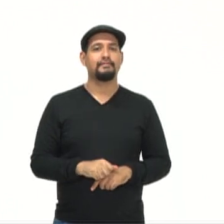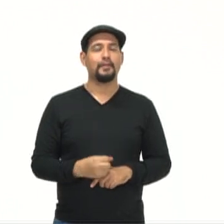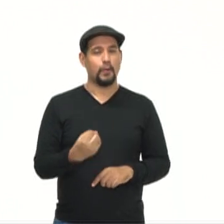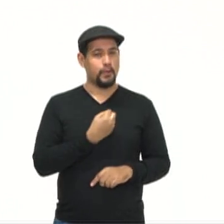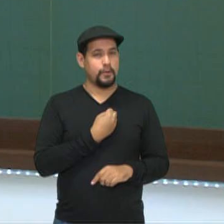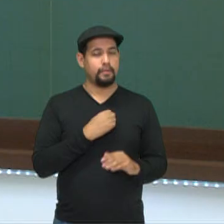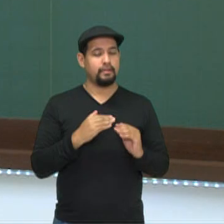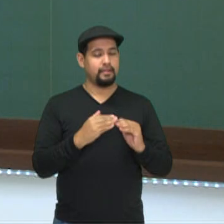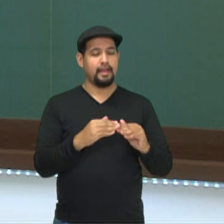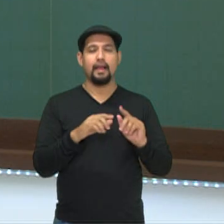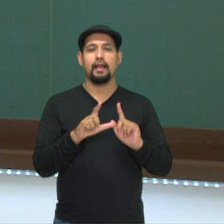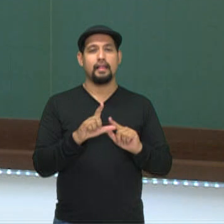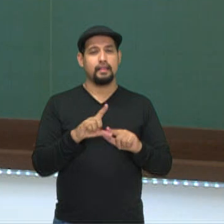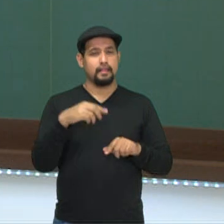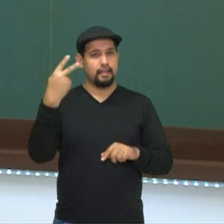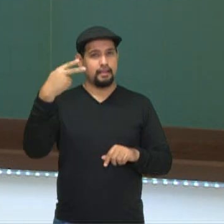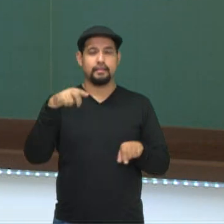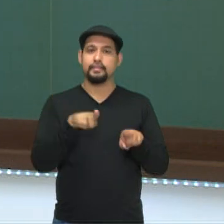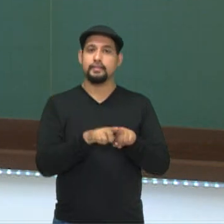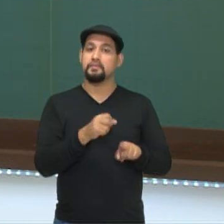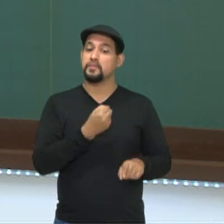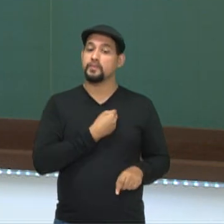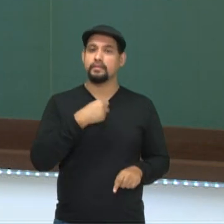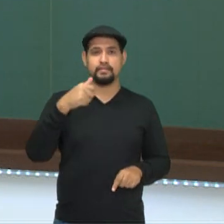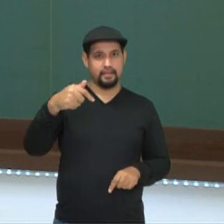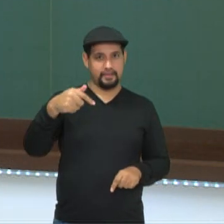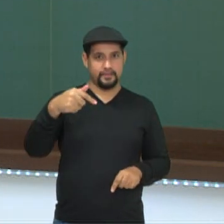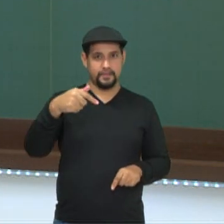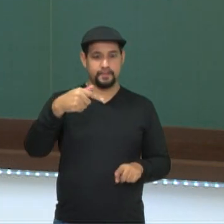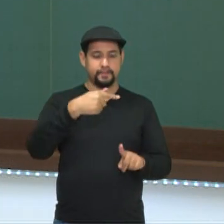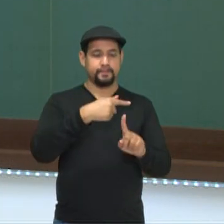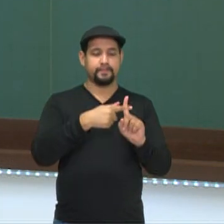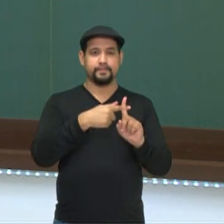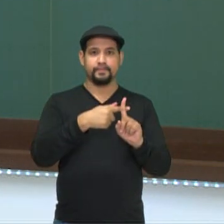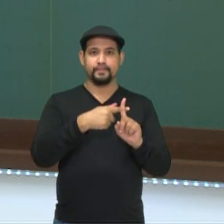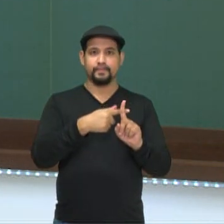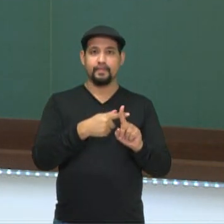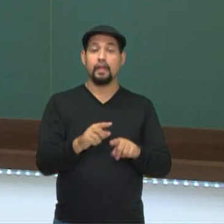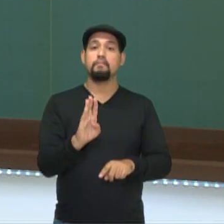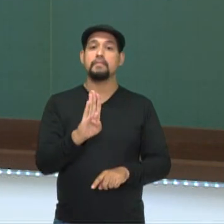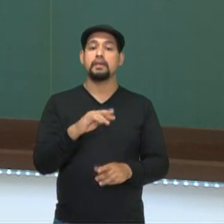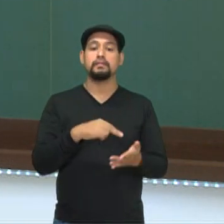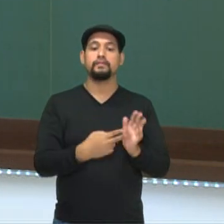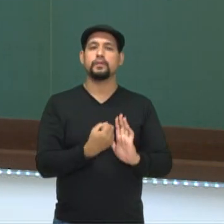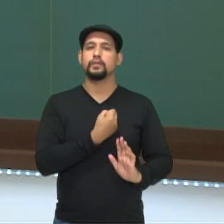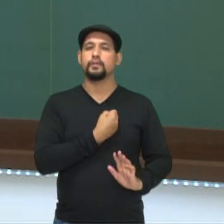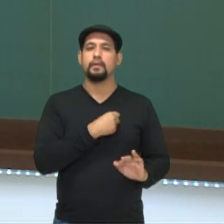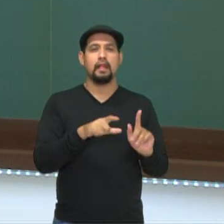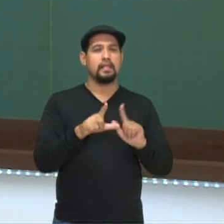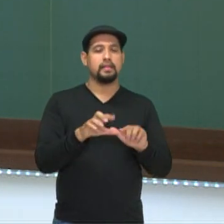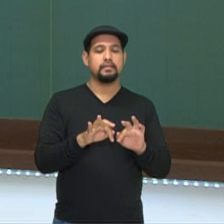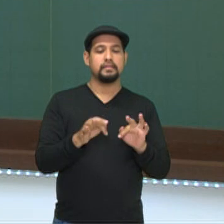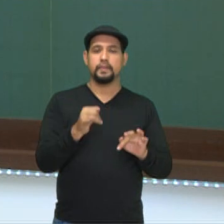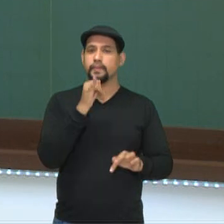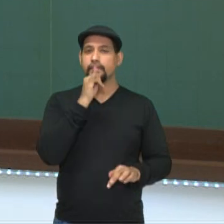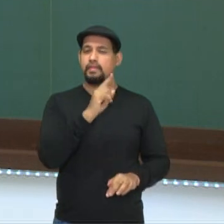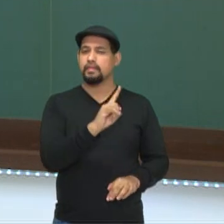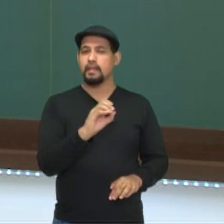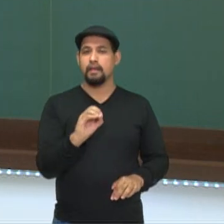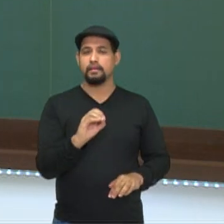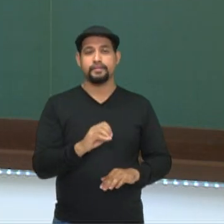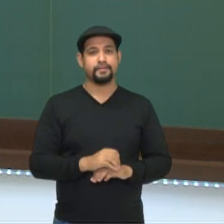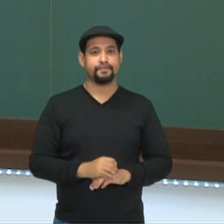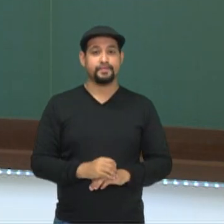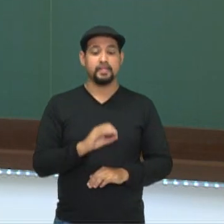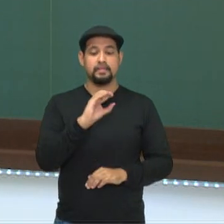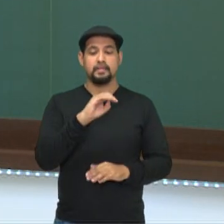que acompanha a letra ao quadrado, no caso, 7, positivo. B é o número que acompanha a letra simples, 10.